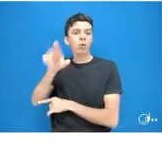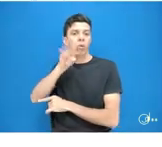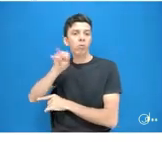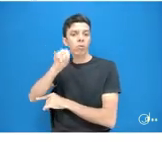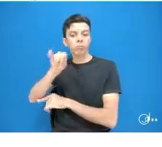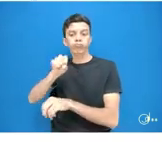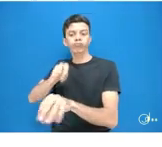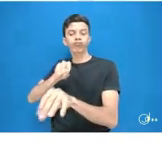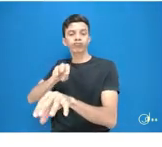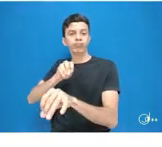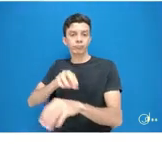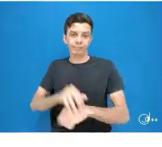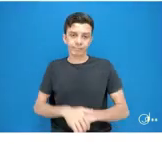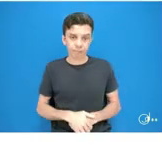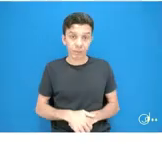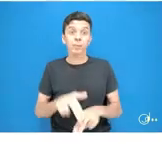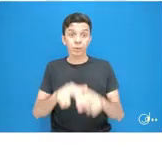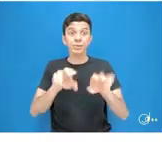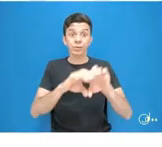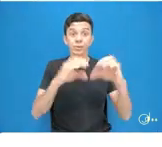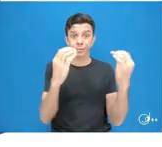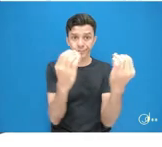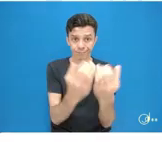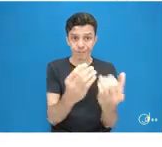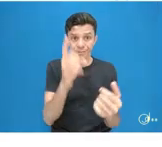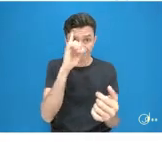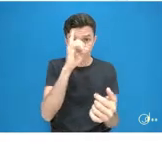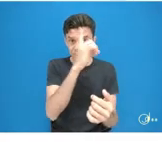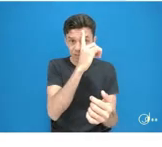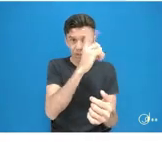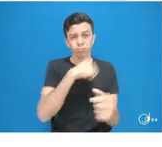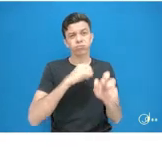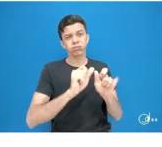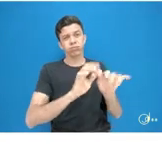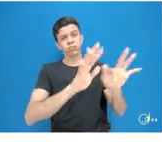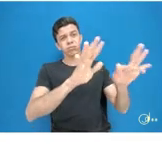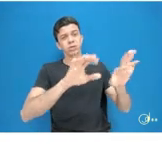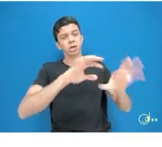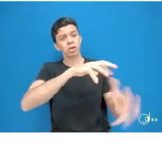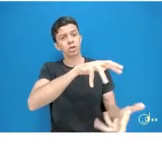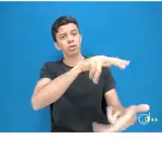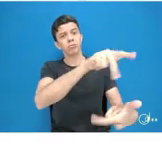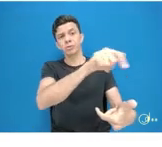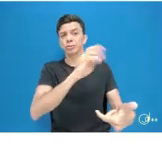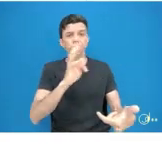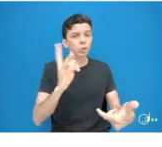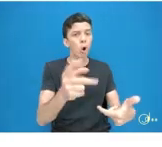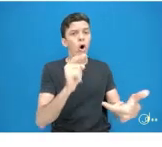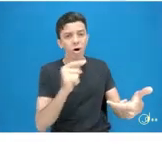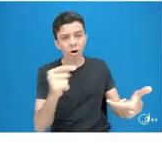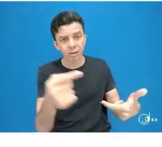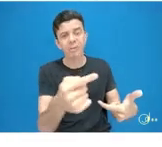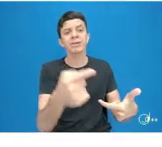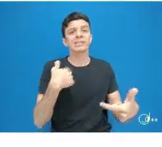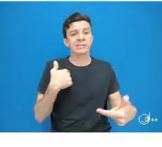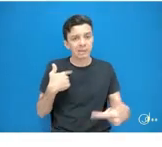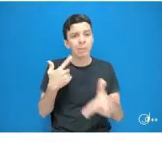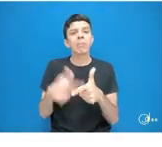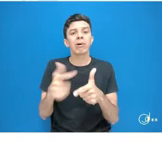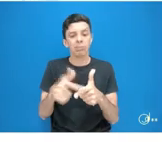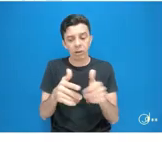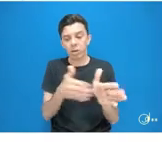O Congresso de Milão repercutiu na história de surdos do mundo inteiro, trazendo implicações no âmbito educacional, cultural